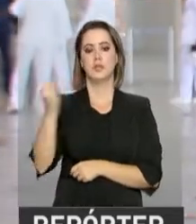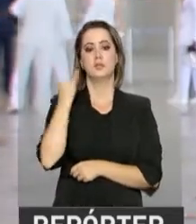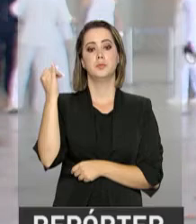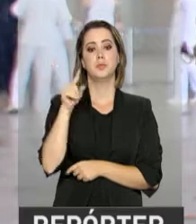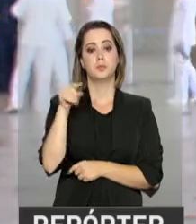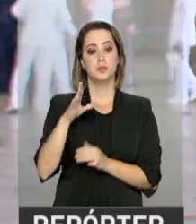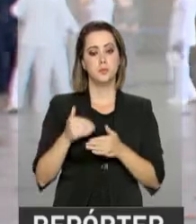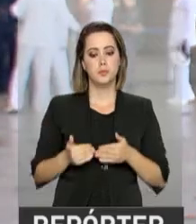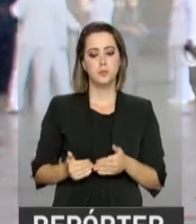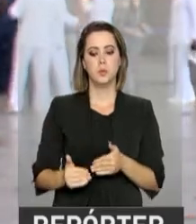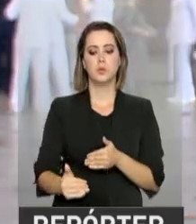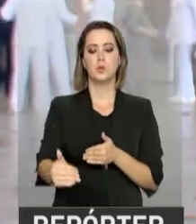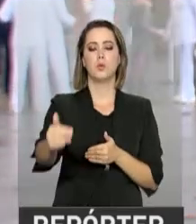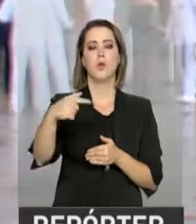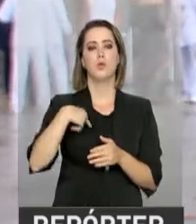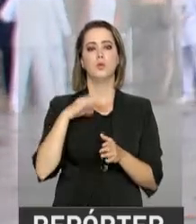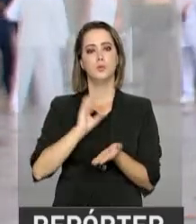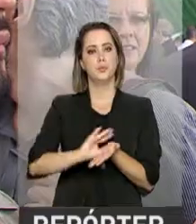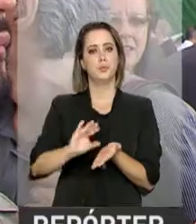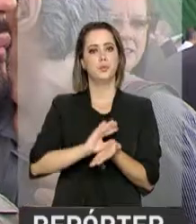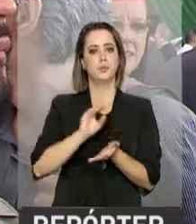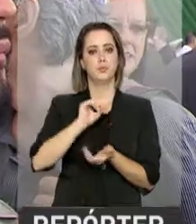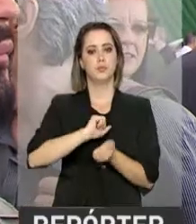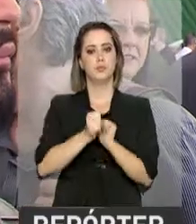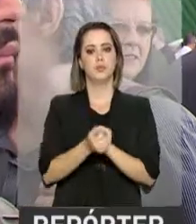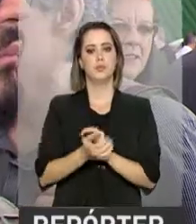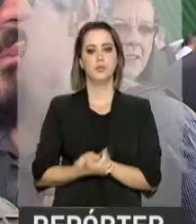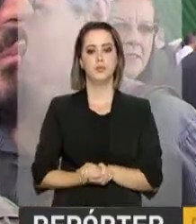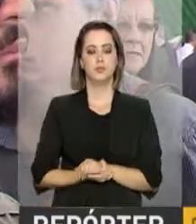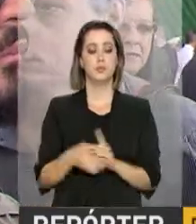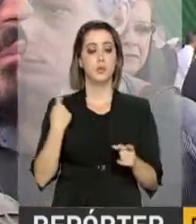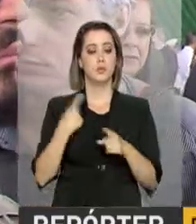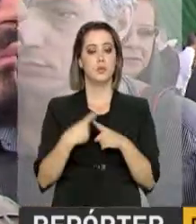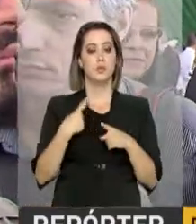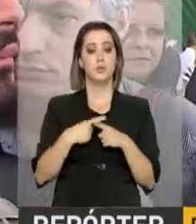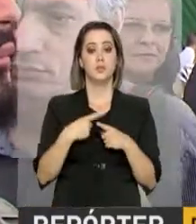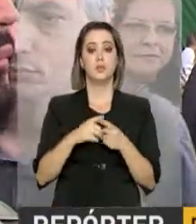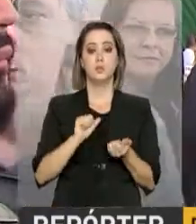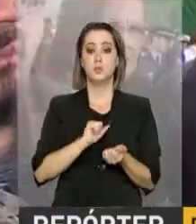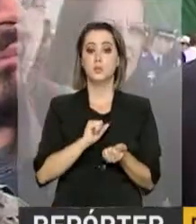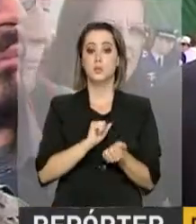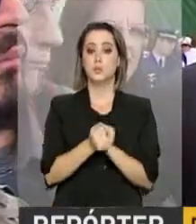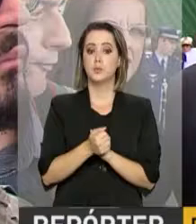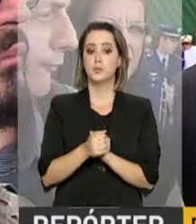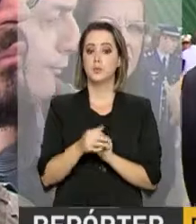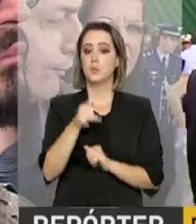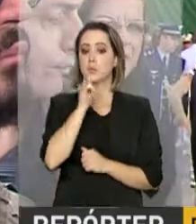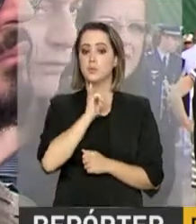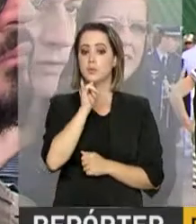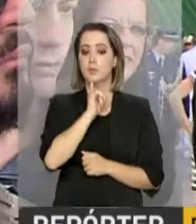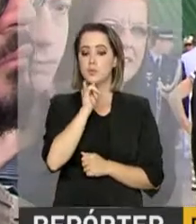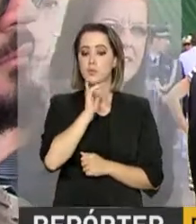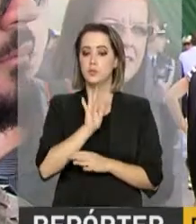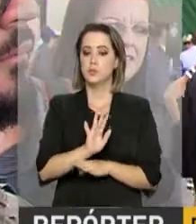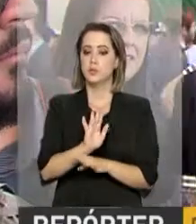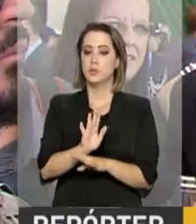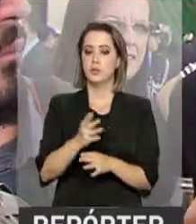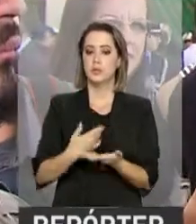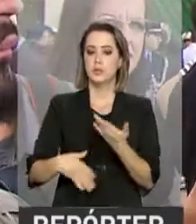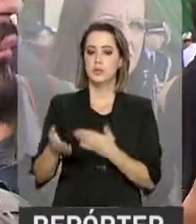de continuar investindo no esporte brasileiro. Sobretudo porque o esporte transmite exemplos. Transmite exemplo de